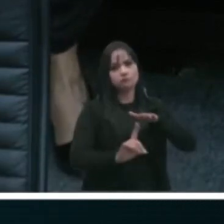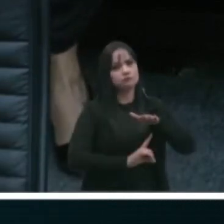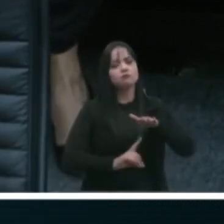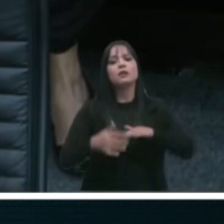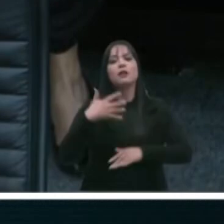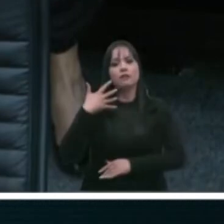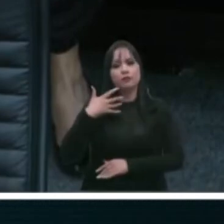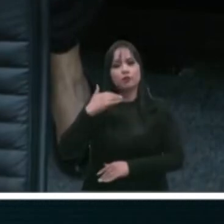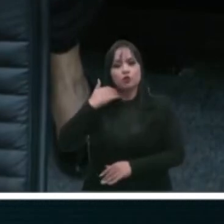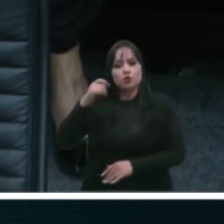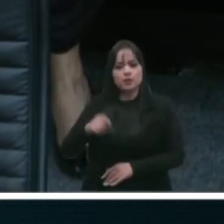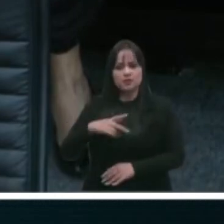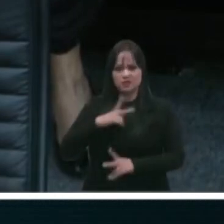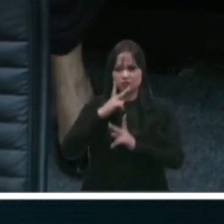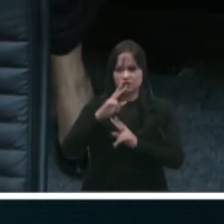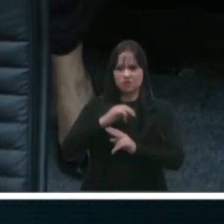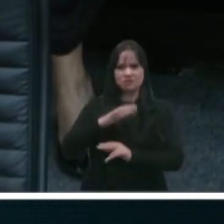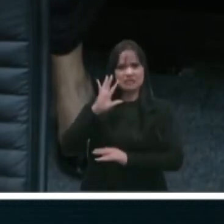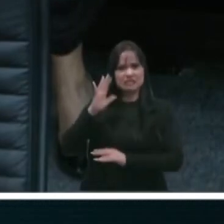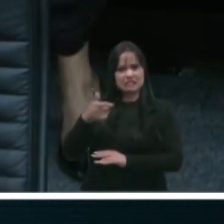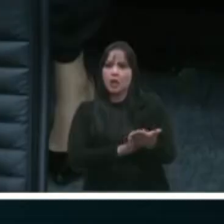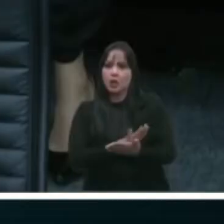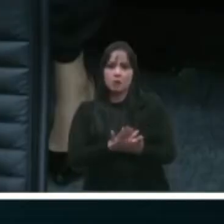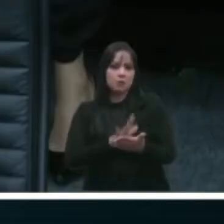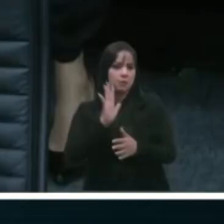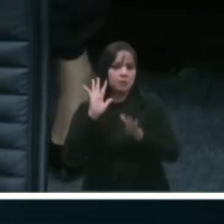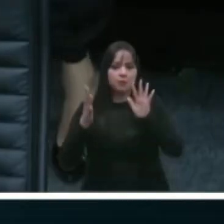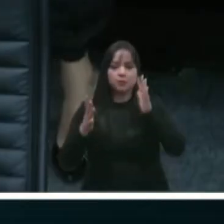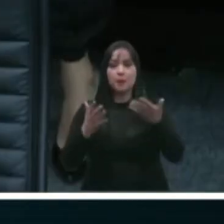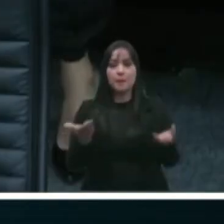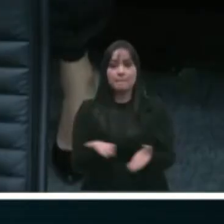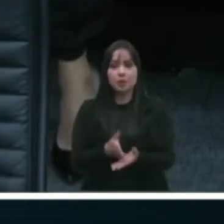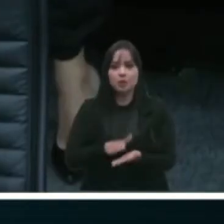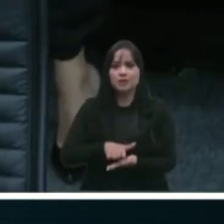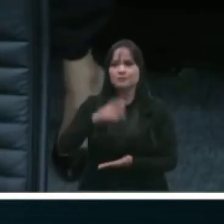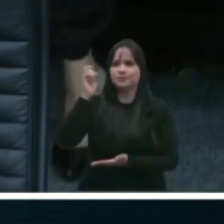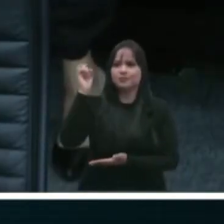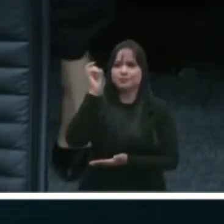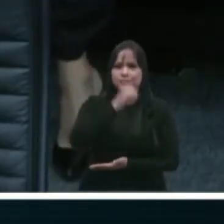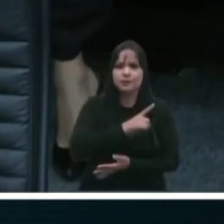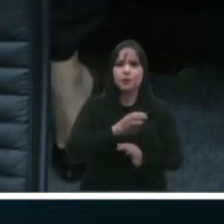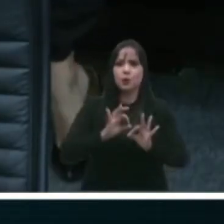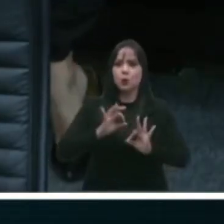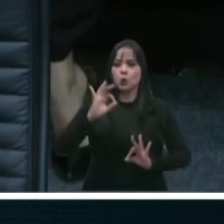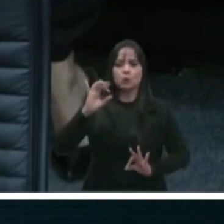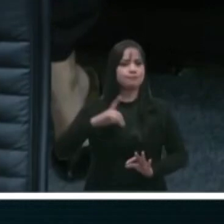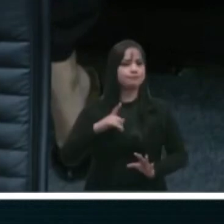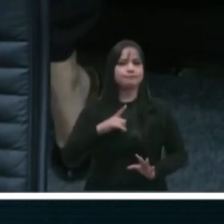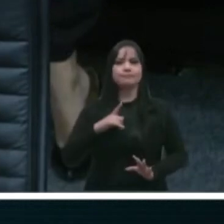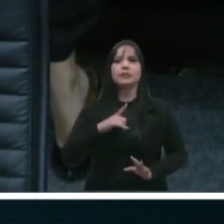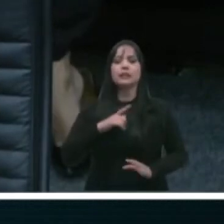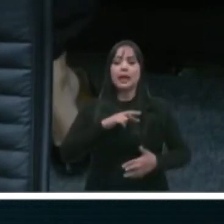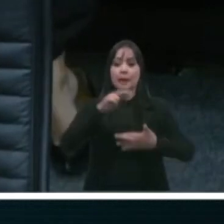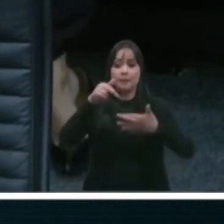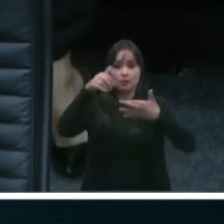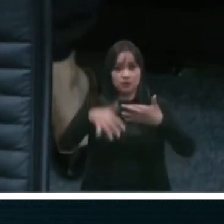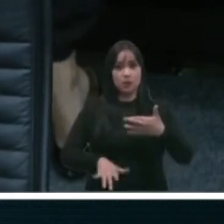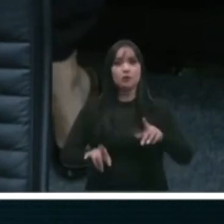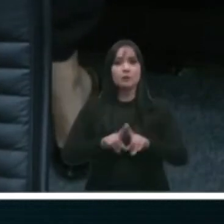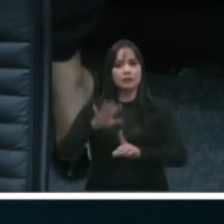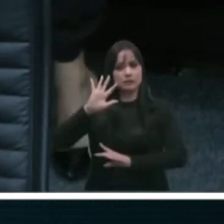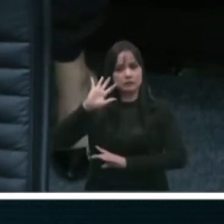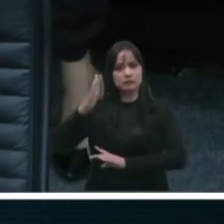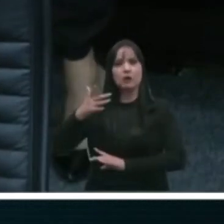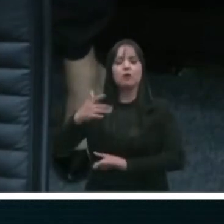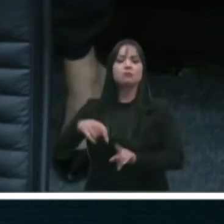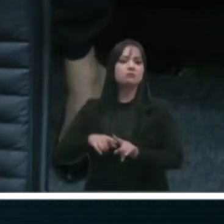juízes também acharam a decisão em questão sem critério. Eram processos complexos de grande discussão e repercussão e não